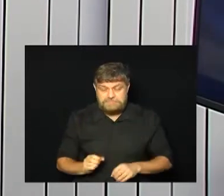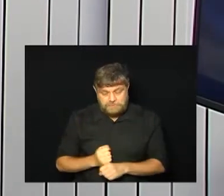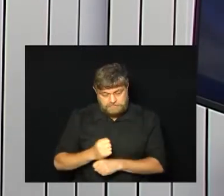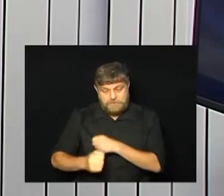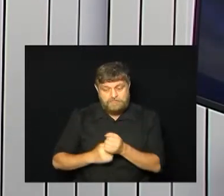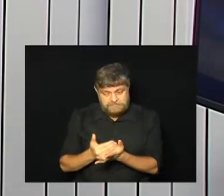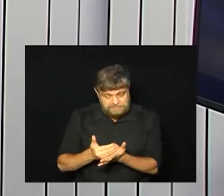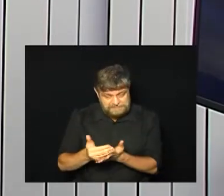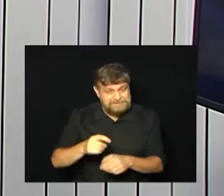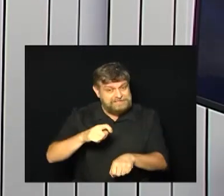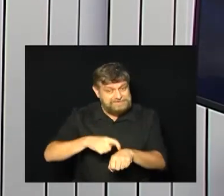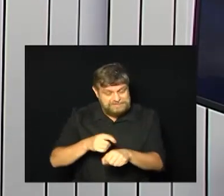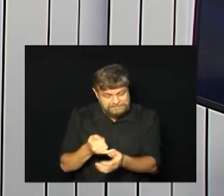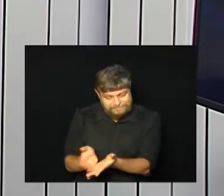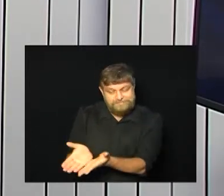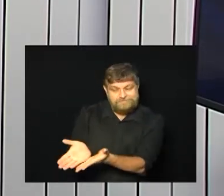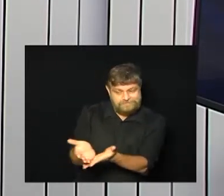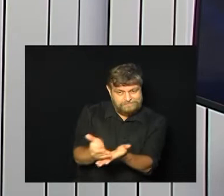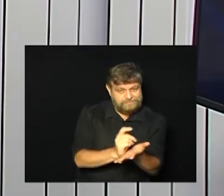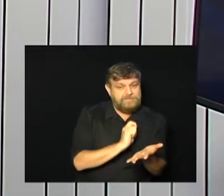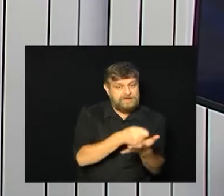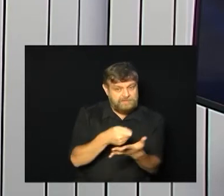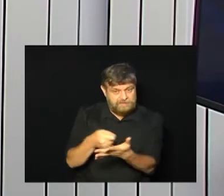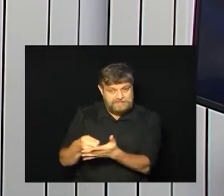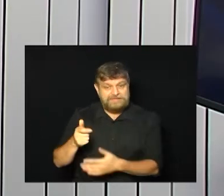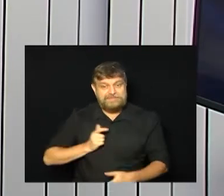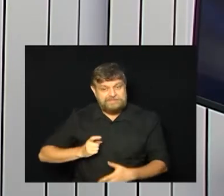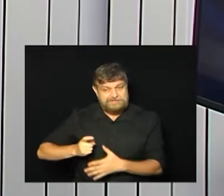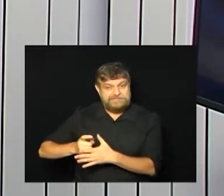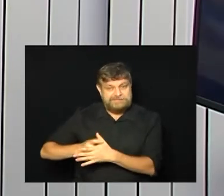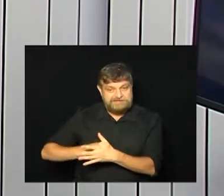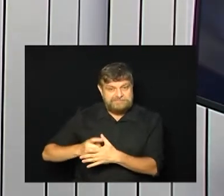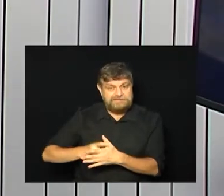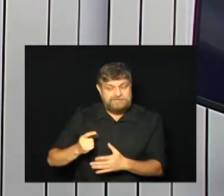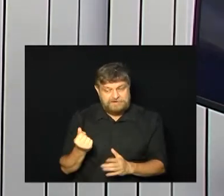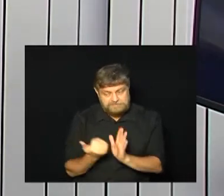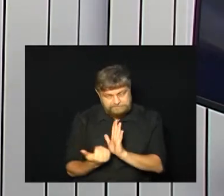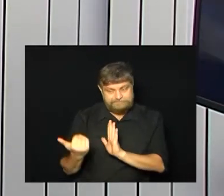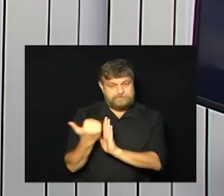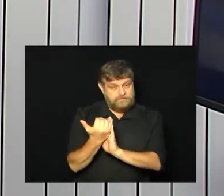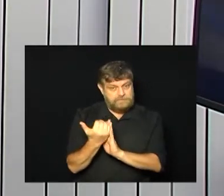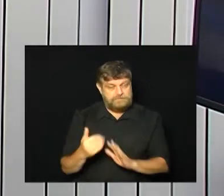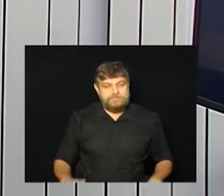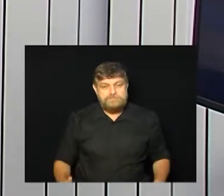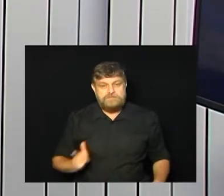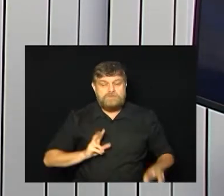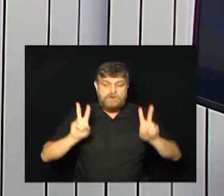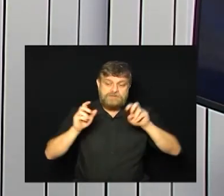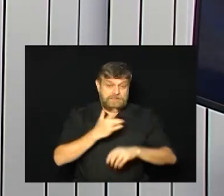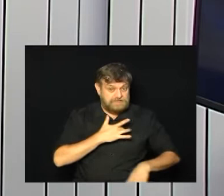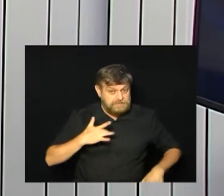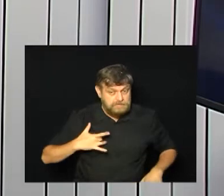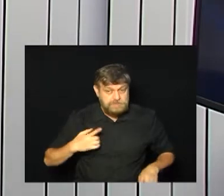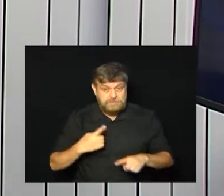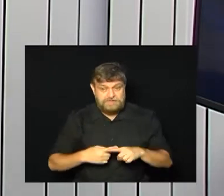ano é tempo dos impostos e de novas contas com os reajustes. Vamos falar sobre saúde agora, porque aqui